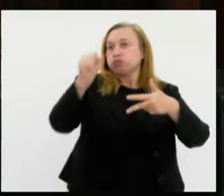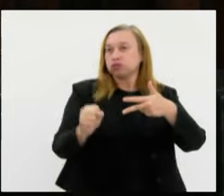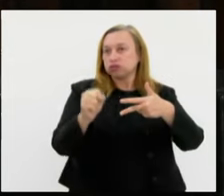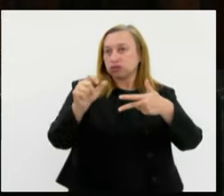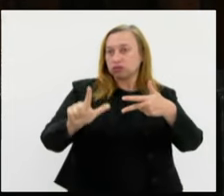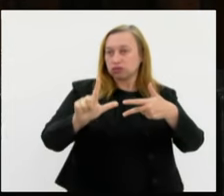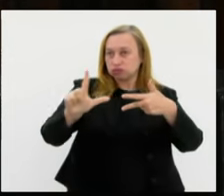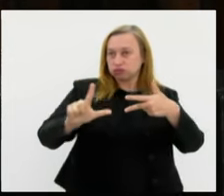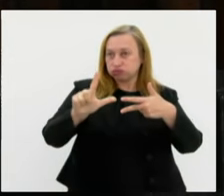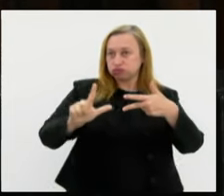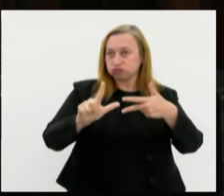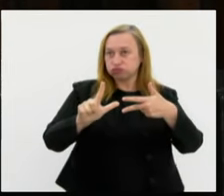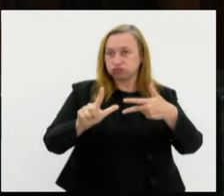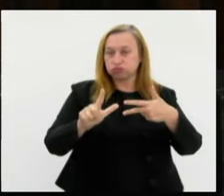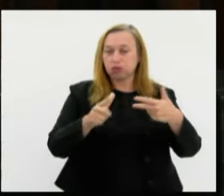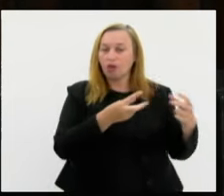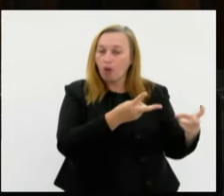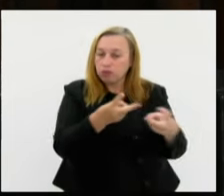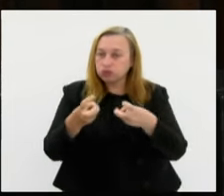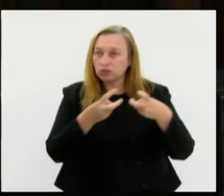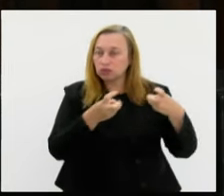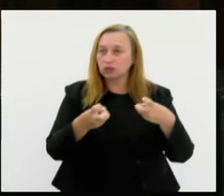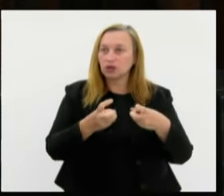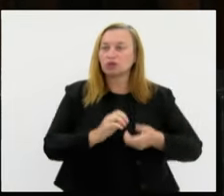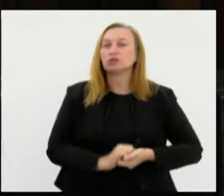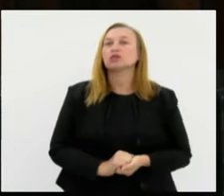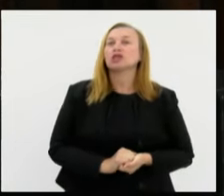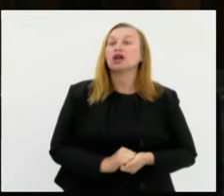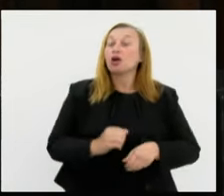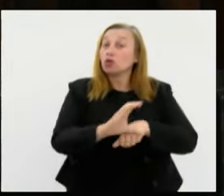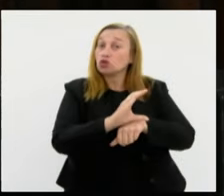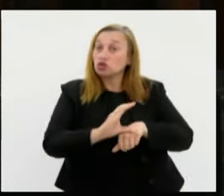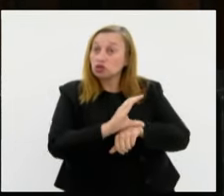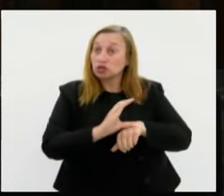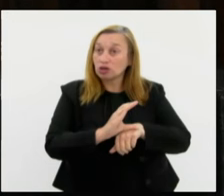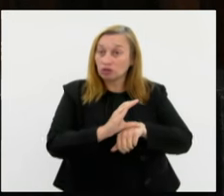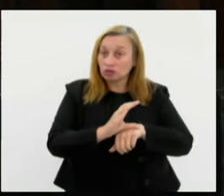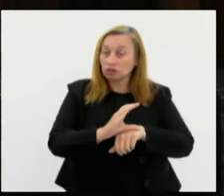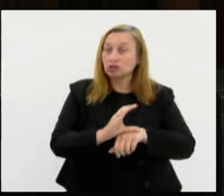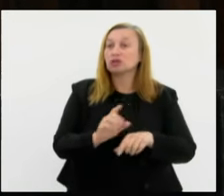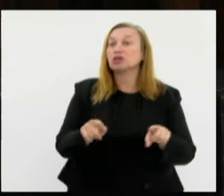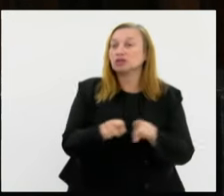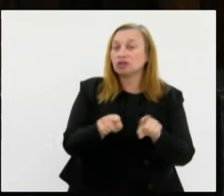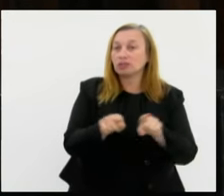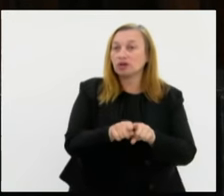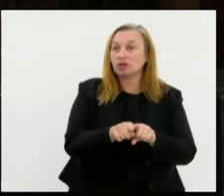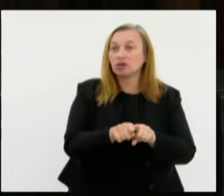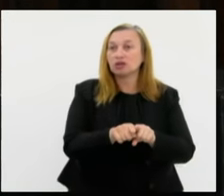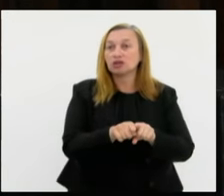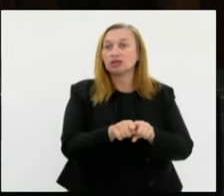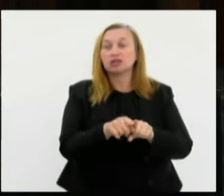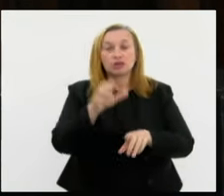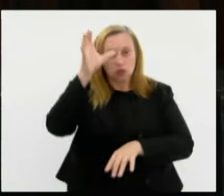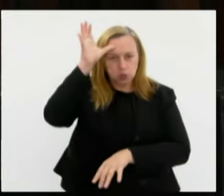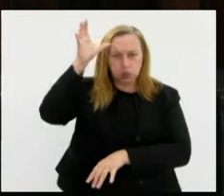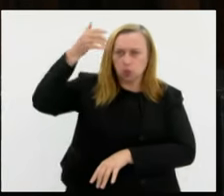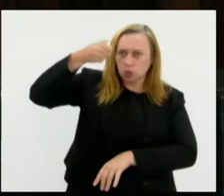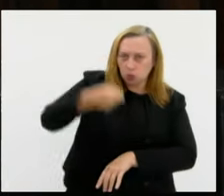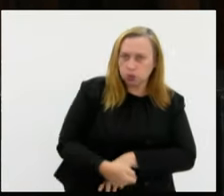apreciação. Aliás, o termo utilizado tanto na Constituição quanto na decisão do desembargador não é nem apreciação,